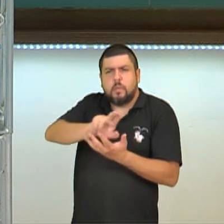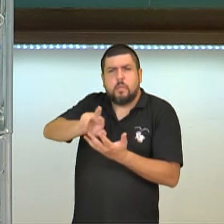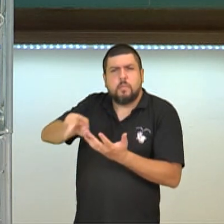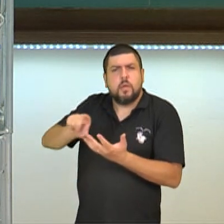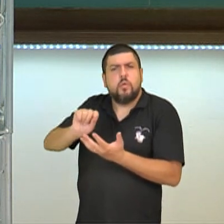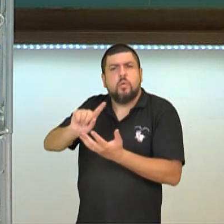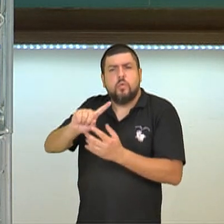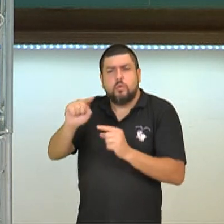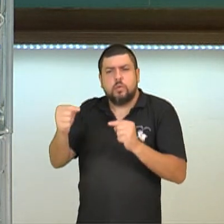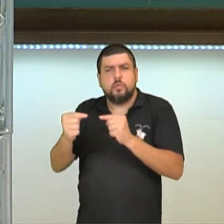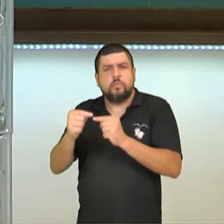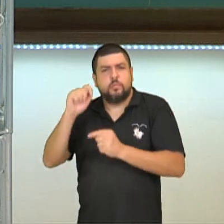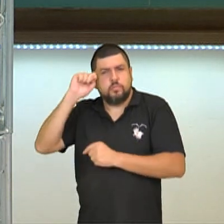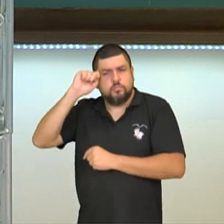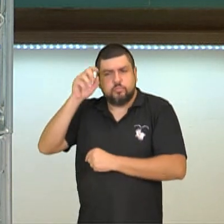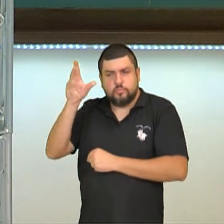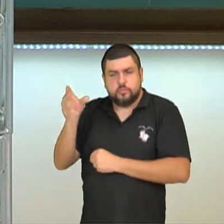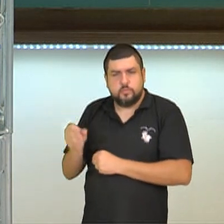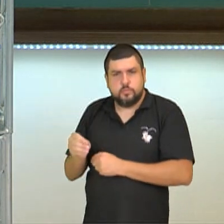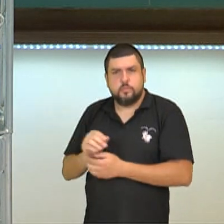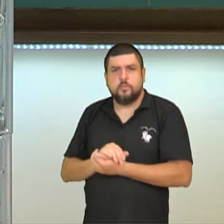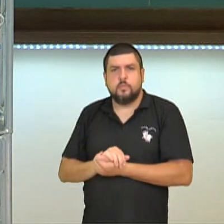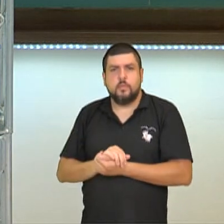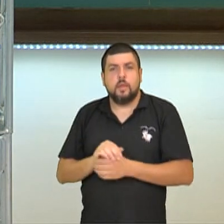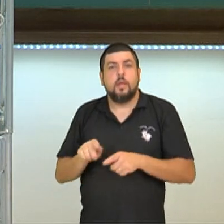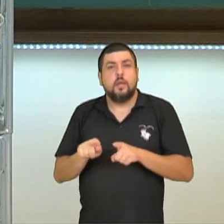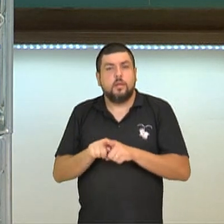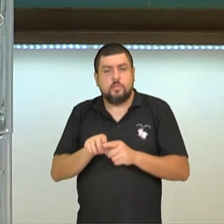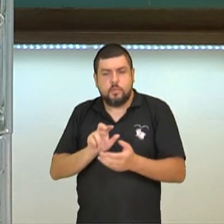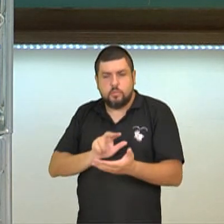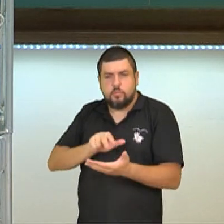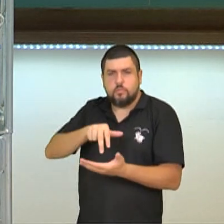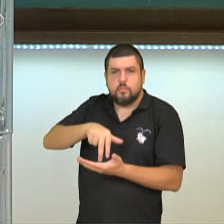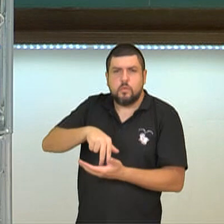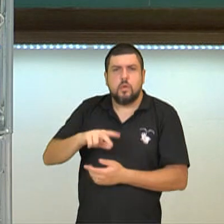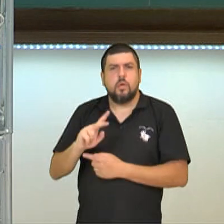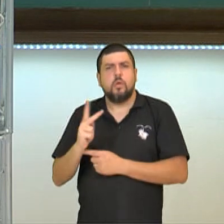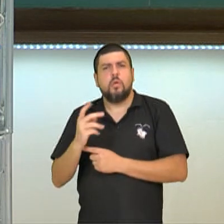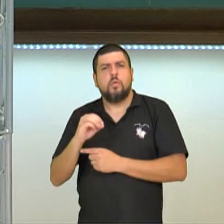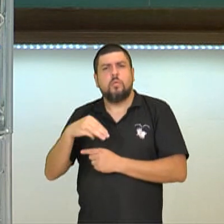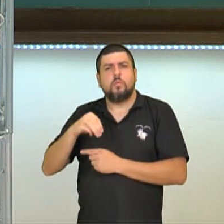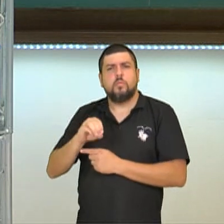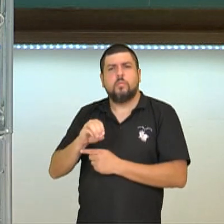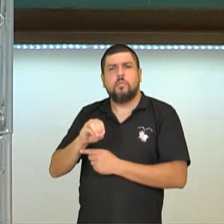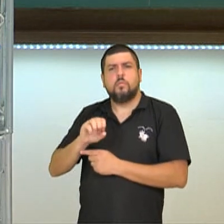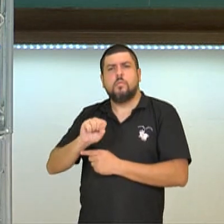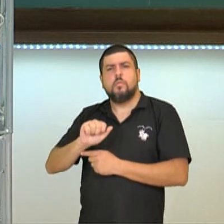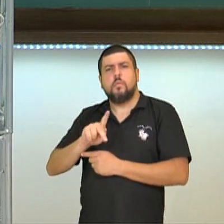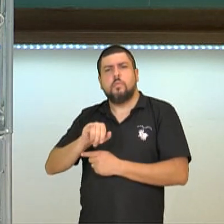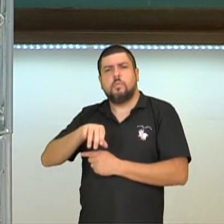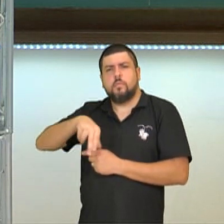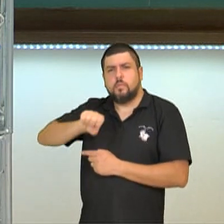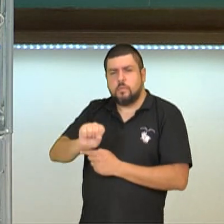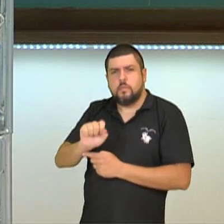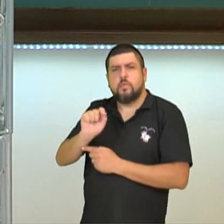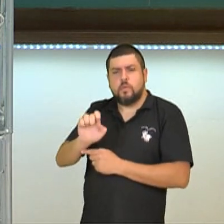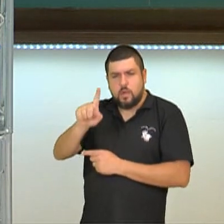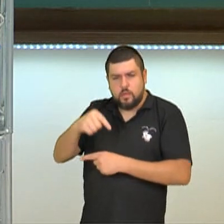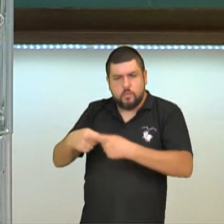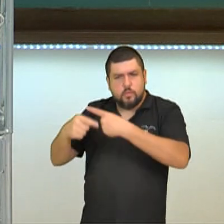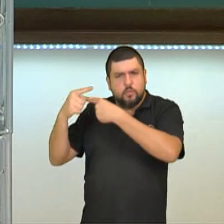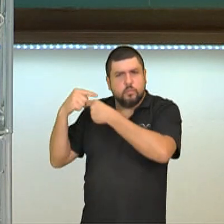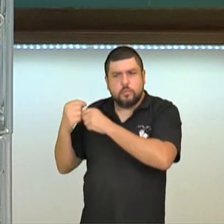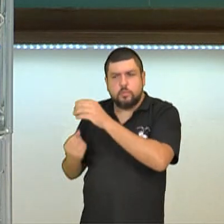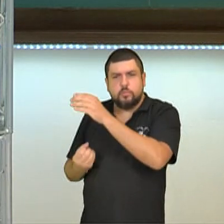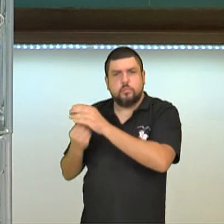história africana. Inclusive o Homo sapiens, sapiens moderno, a nossa espécie, também teria origem africana. Olha que bacana. Então,